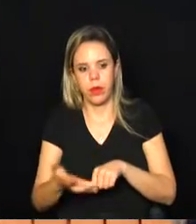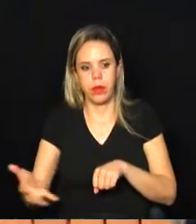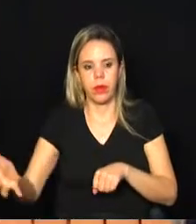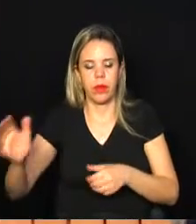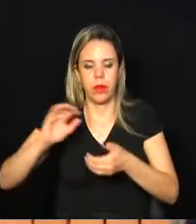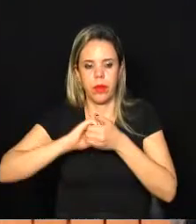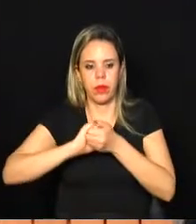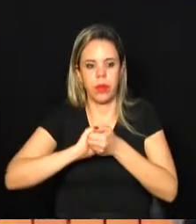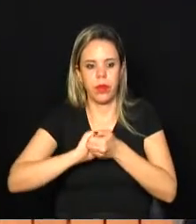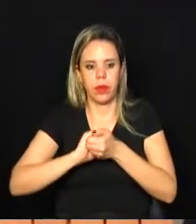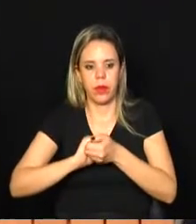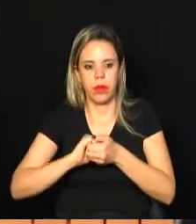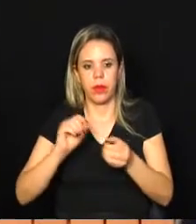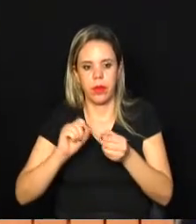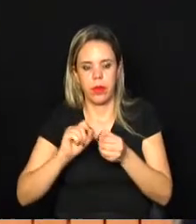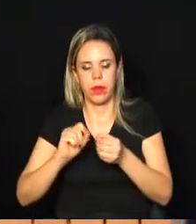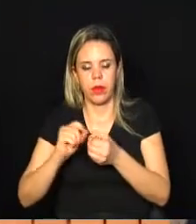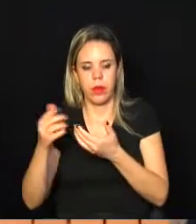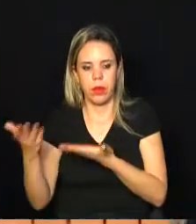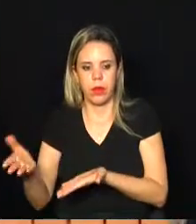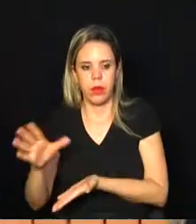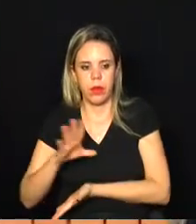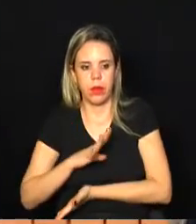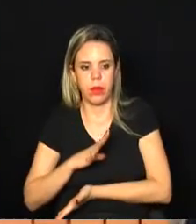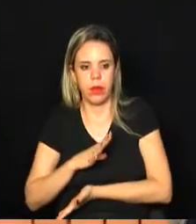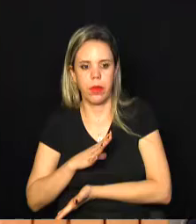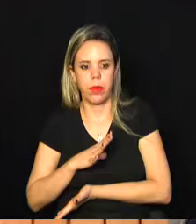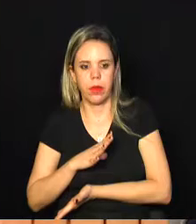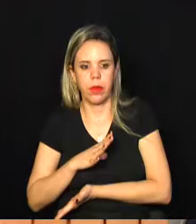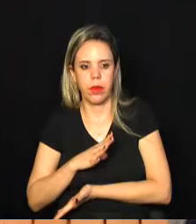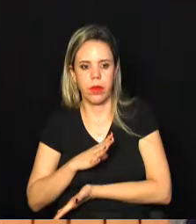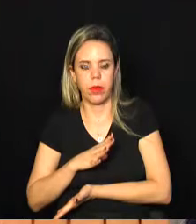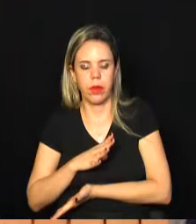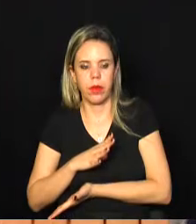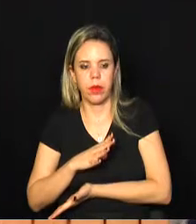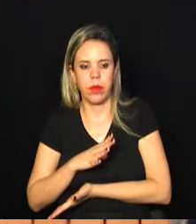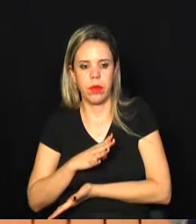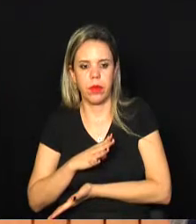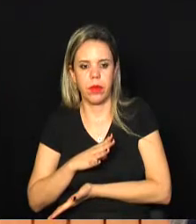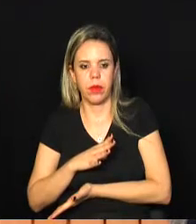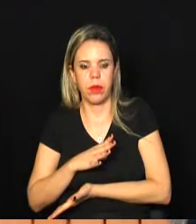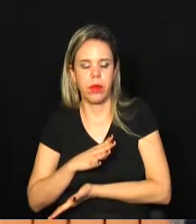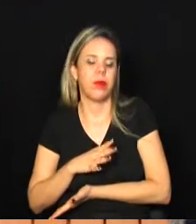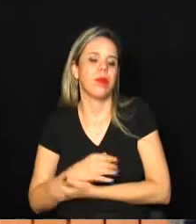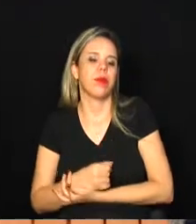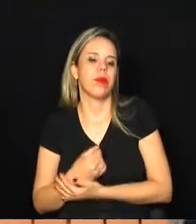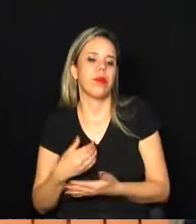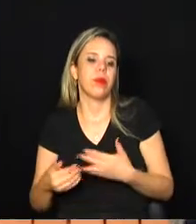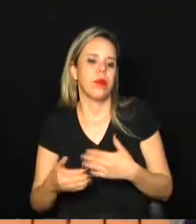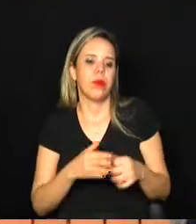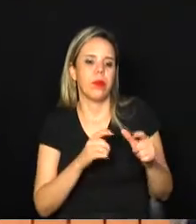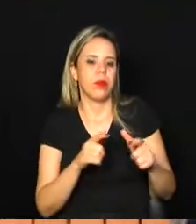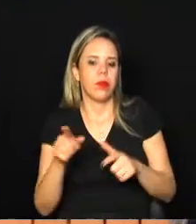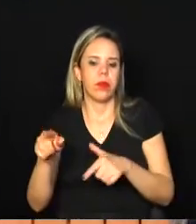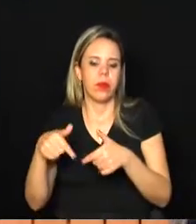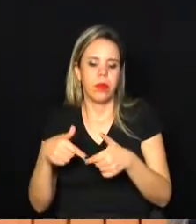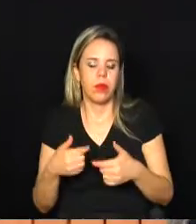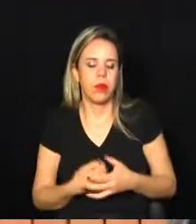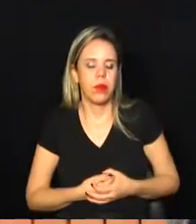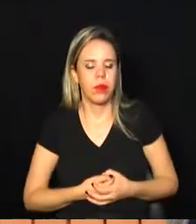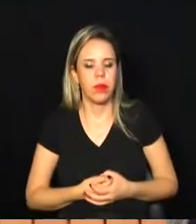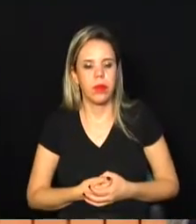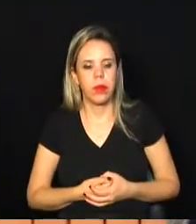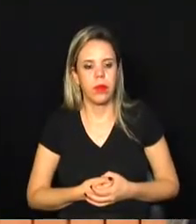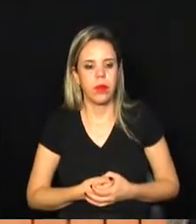os cumprimentos pelo que o senhor realiza na cidade mais precisamente sem demérito ou qualquer outro lugar que foi trabalho